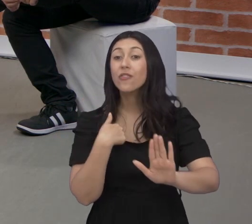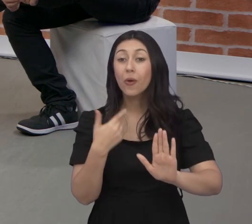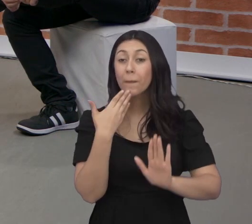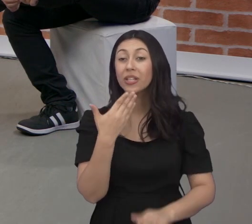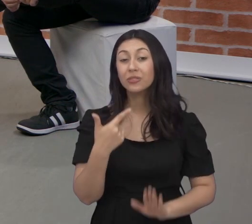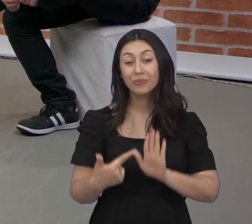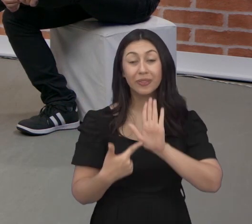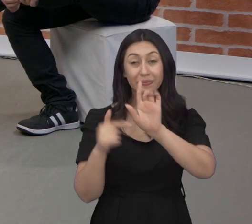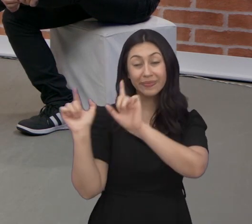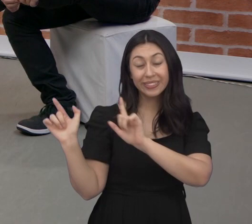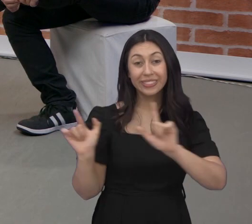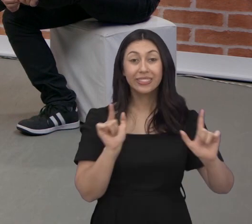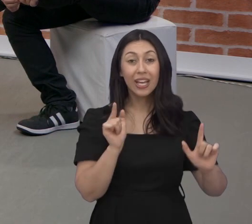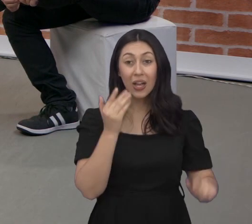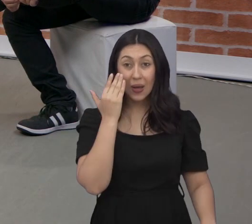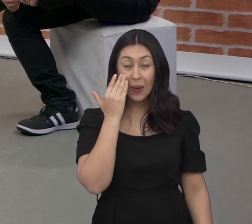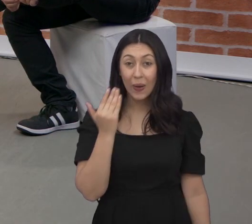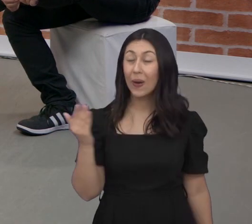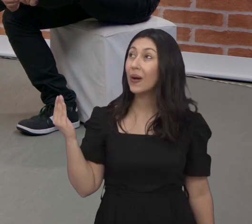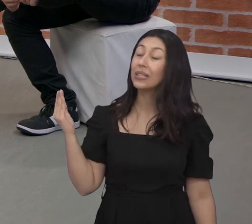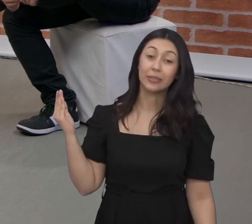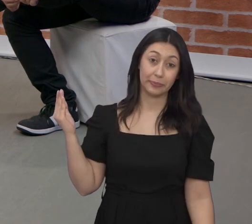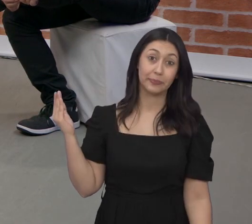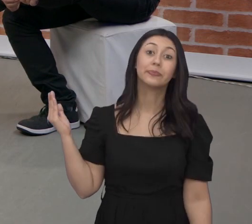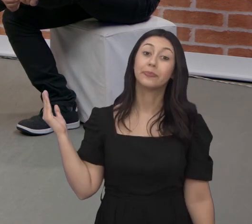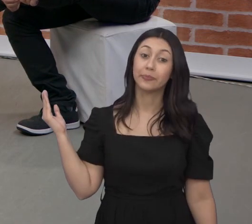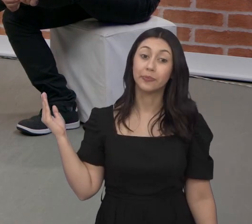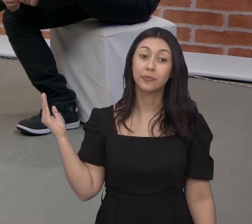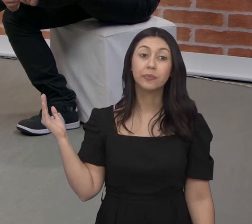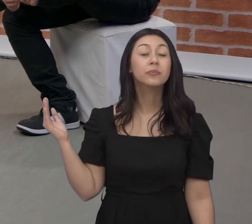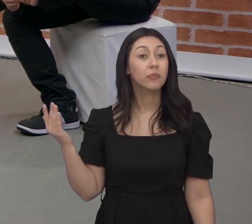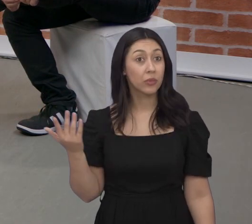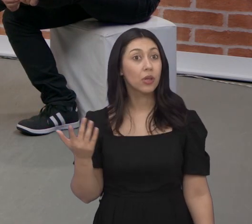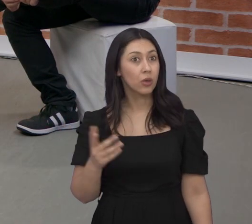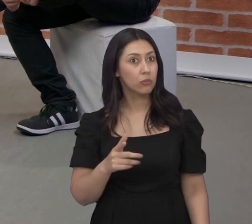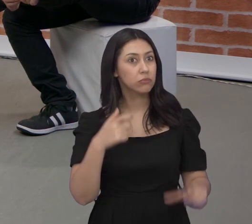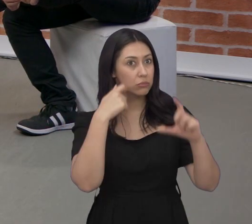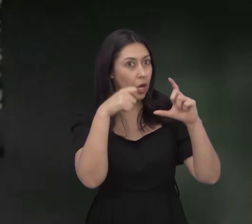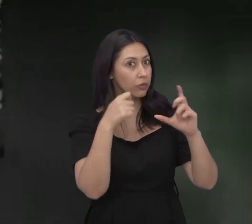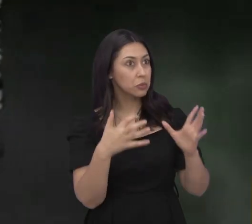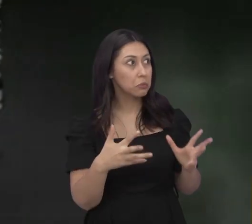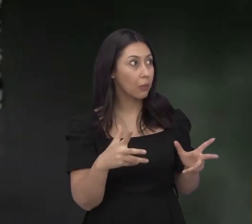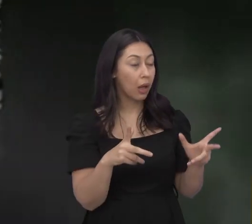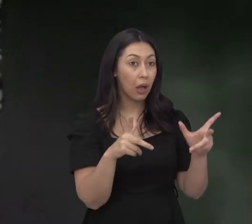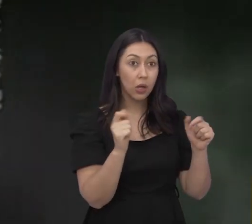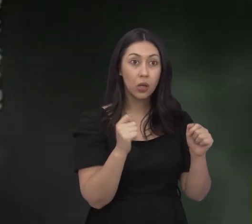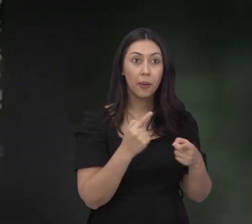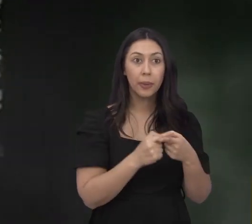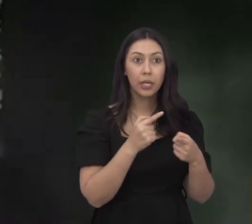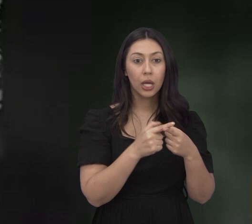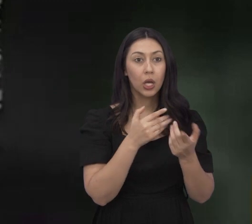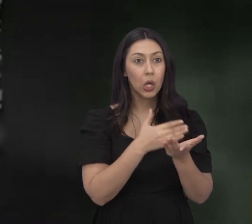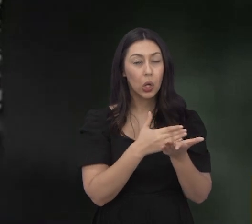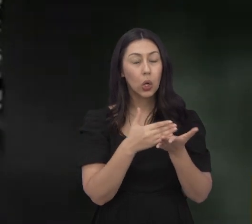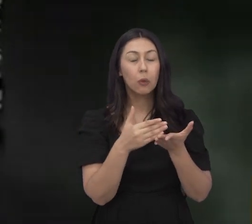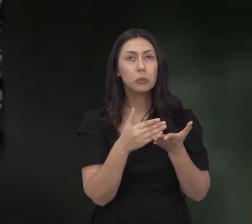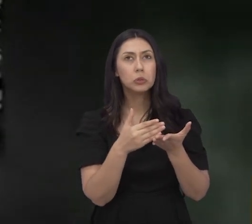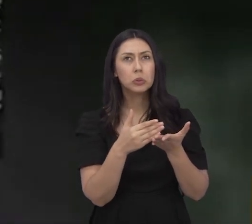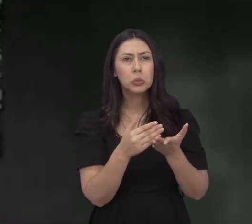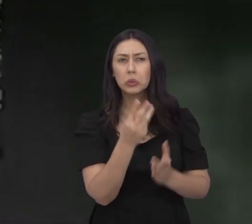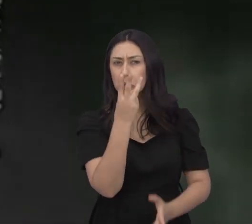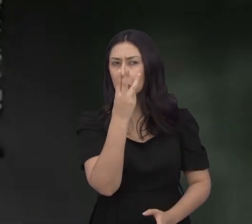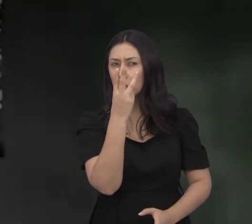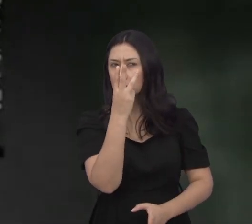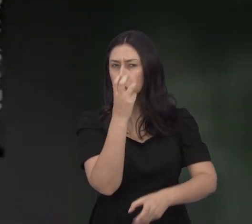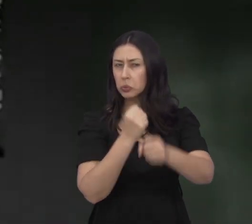pedir pro pessoal colocar, pra gente dar uma olhada. Esse daí. Esse é um dos vídeos mais incríveis. Porque isso aí começou há